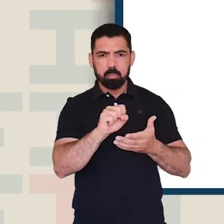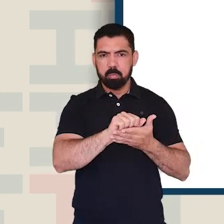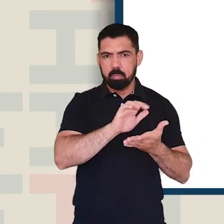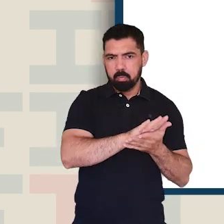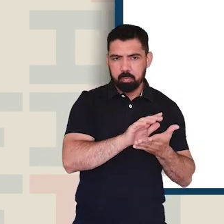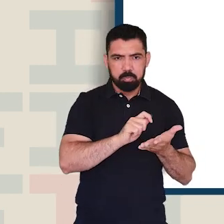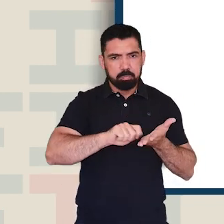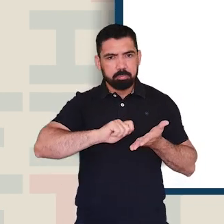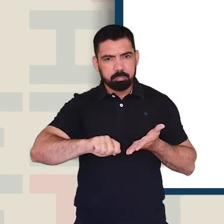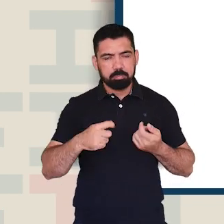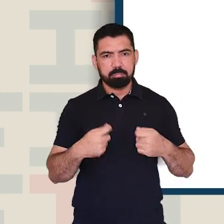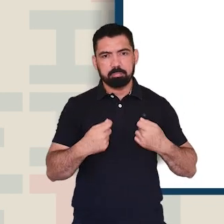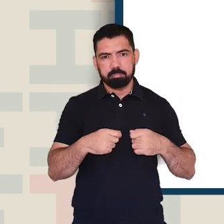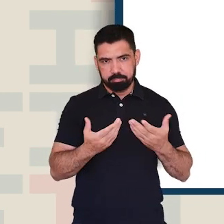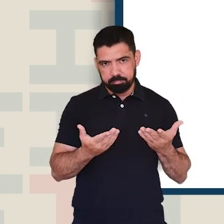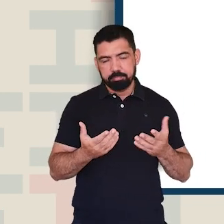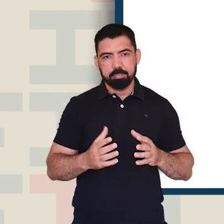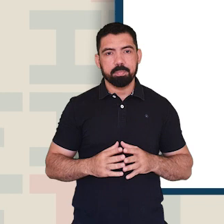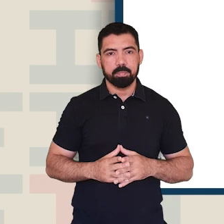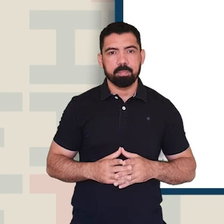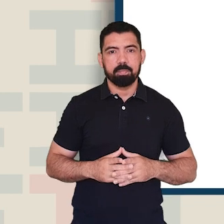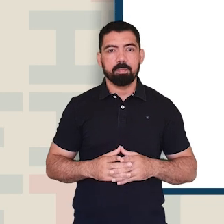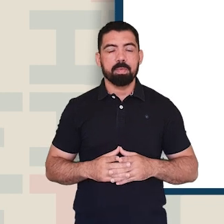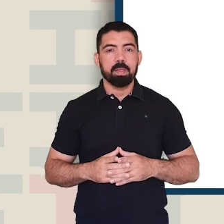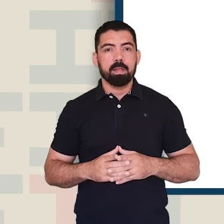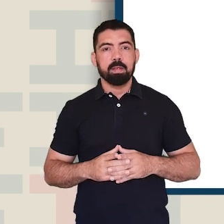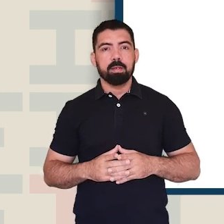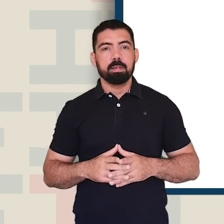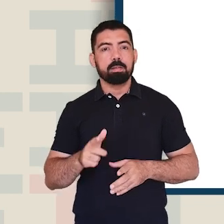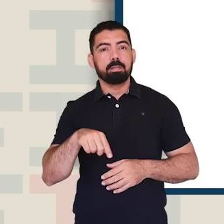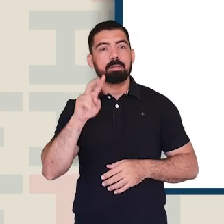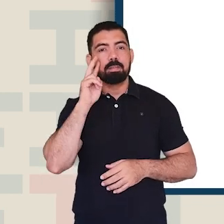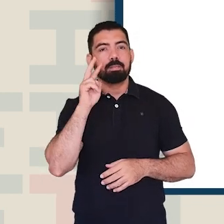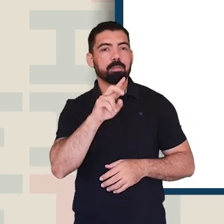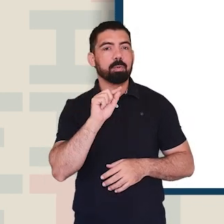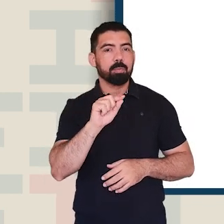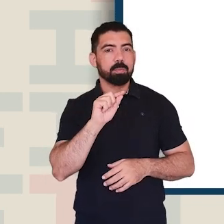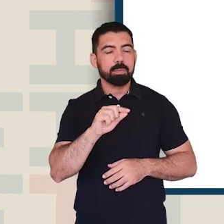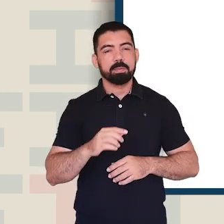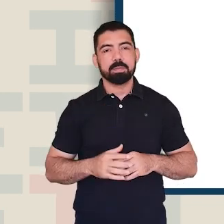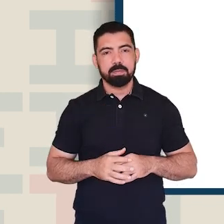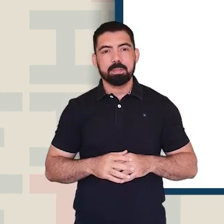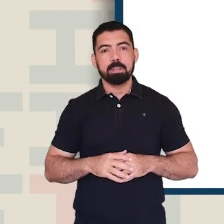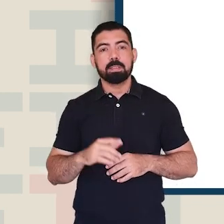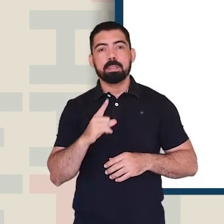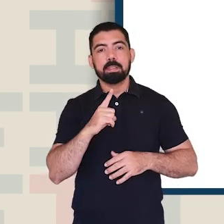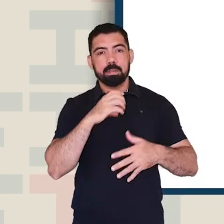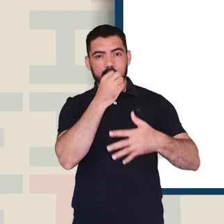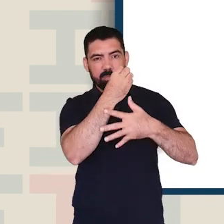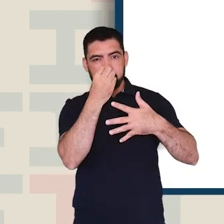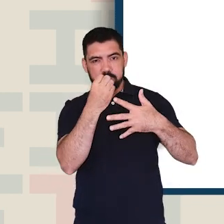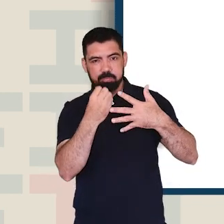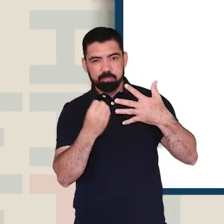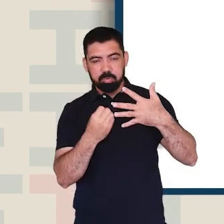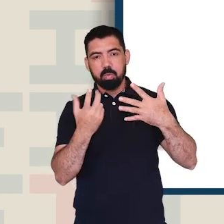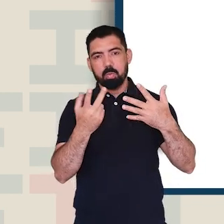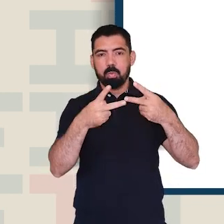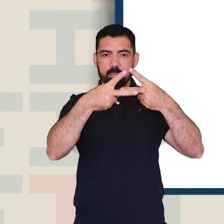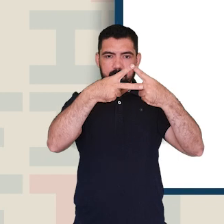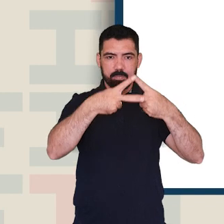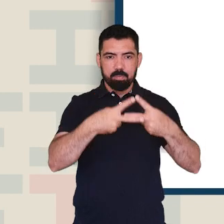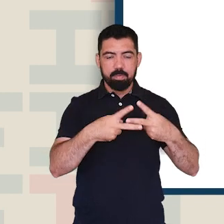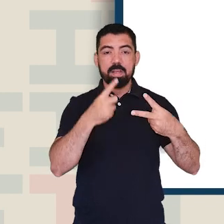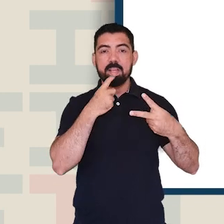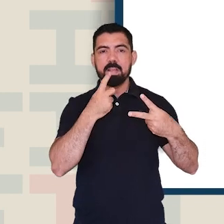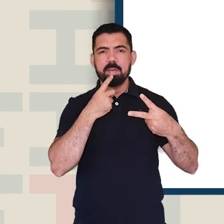aí ou uma foto. Você vê que a bolinha em vermelho ali, o triângulozinho em